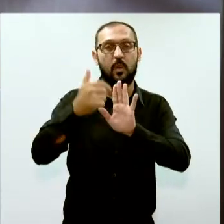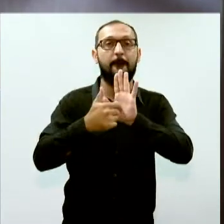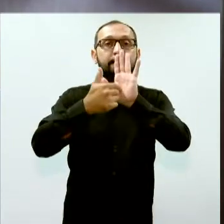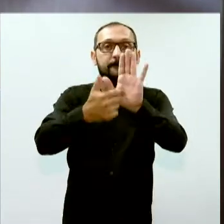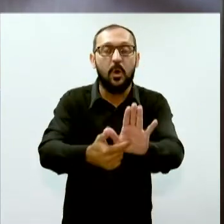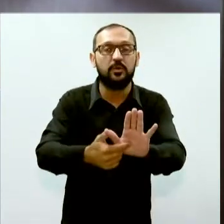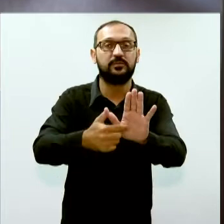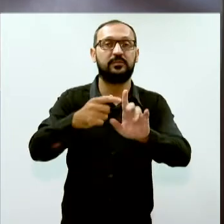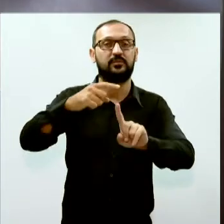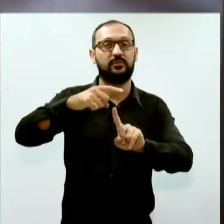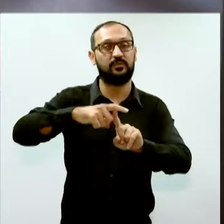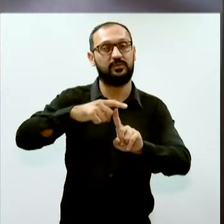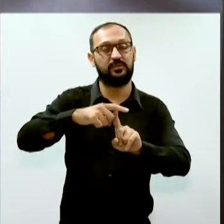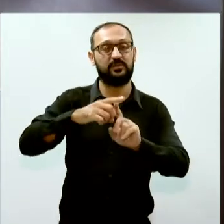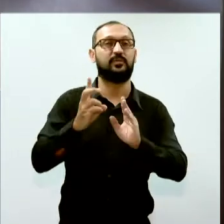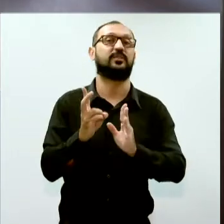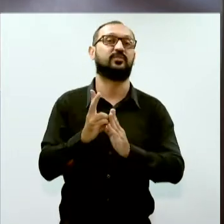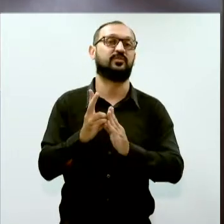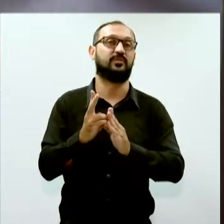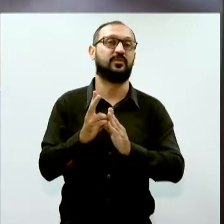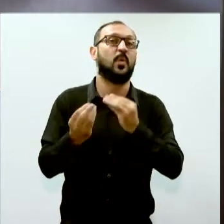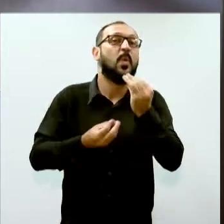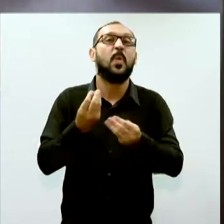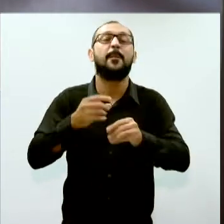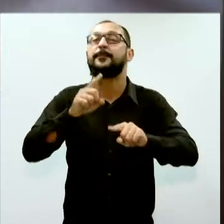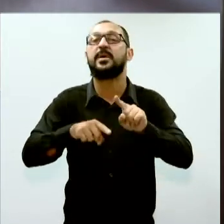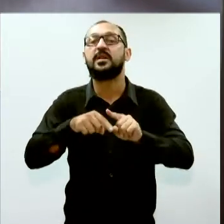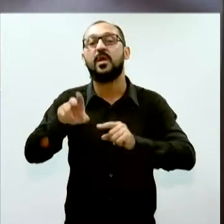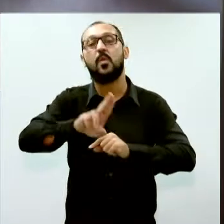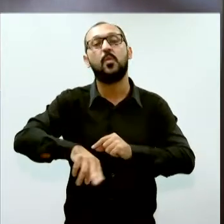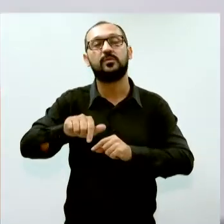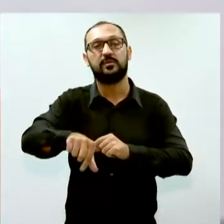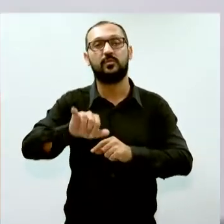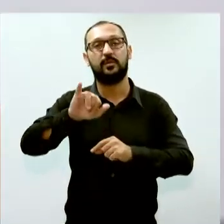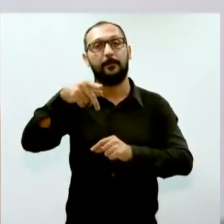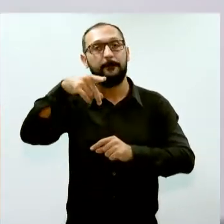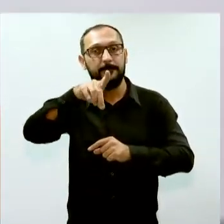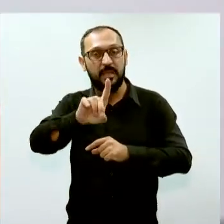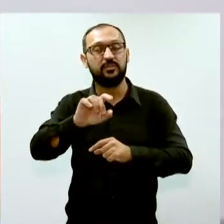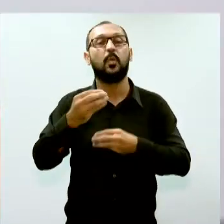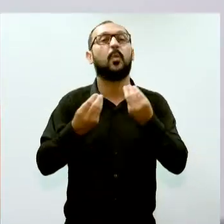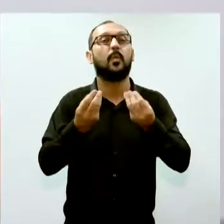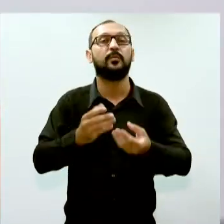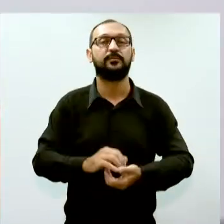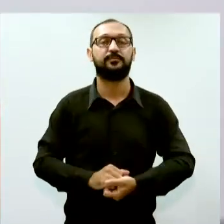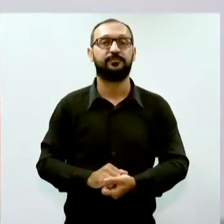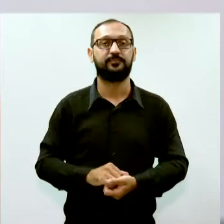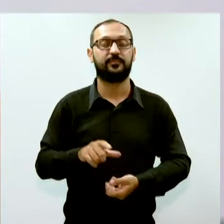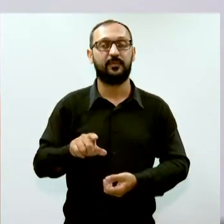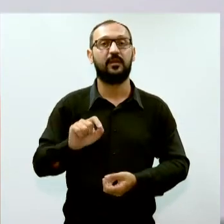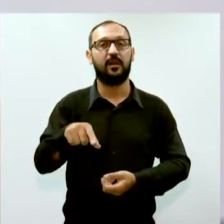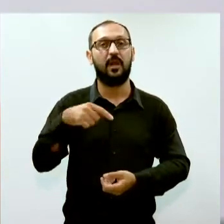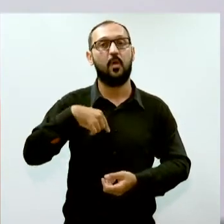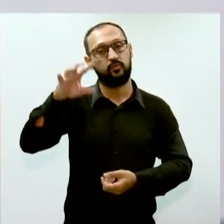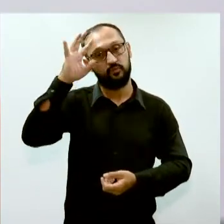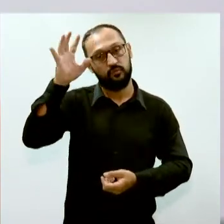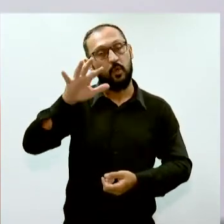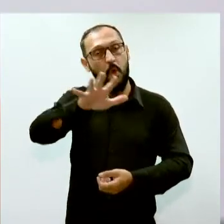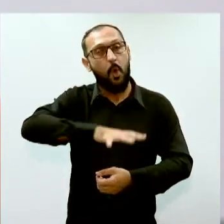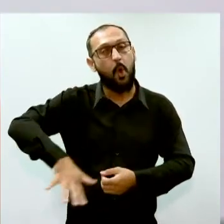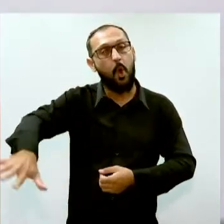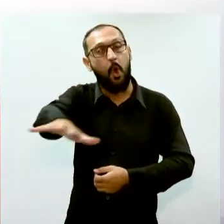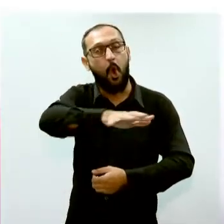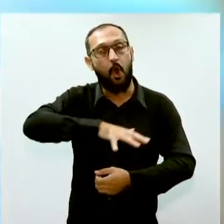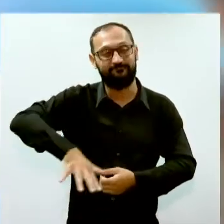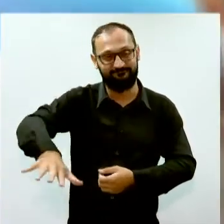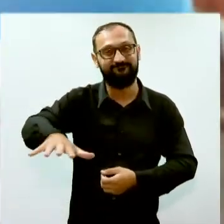terena? De que maneira esse material é utilizado pelo IPED? O IPED, ele é resultado de um sonho coletivo,